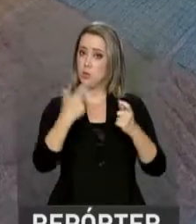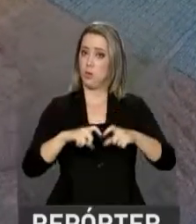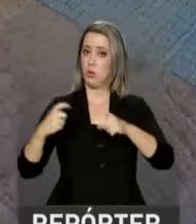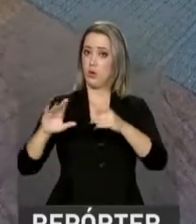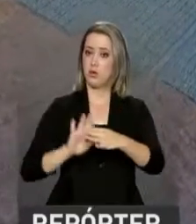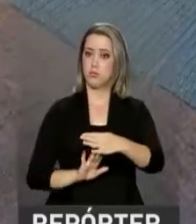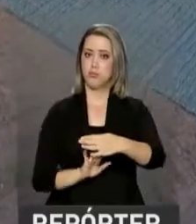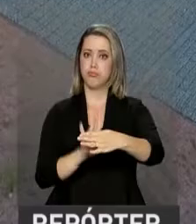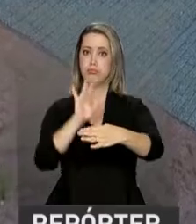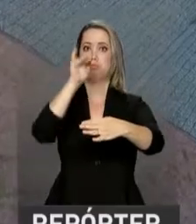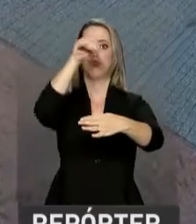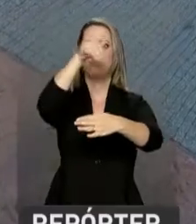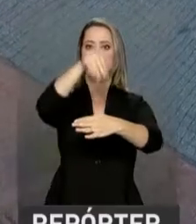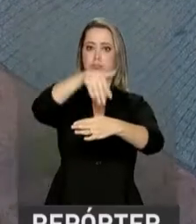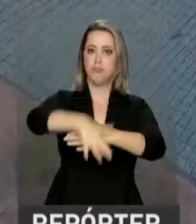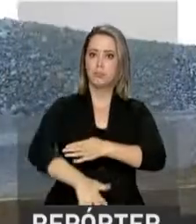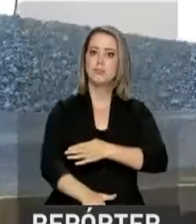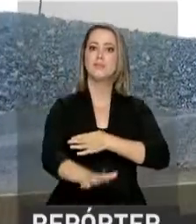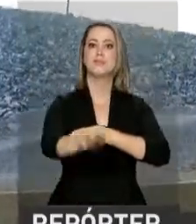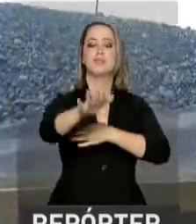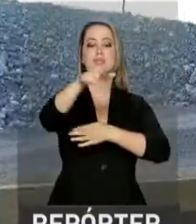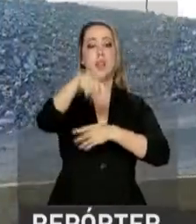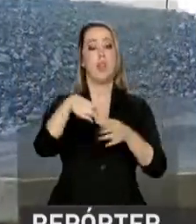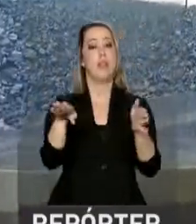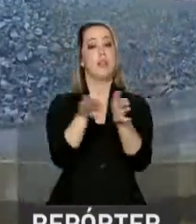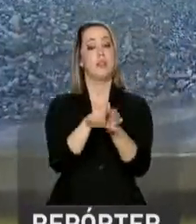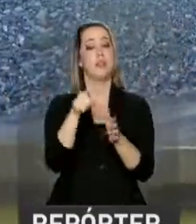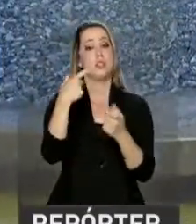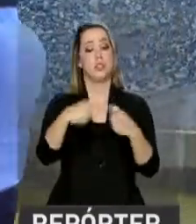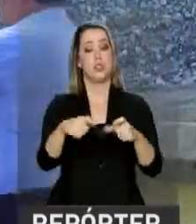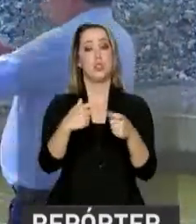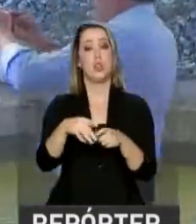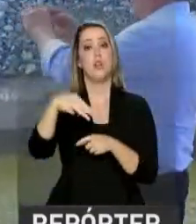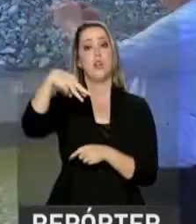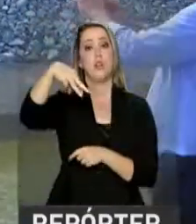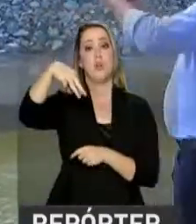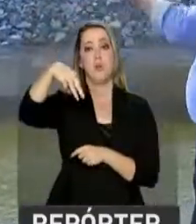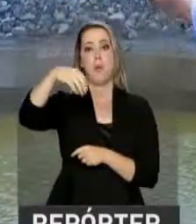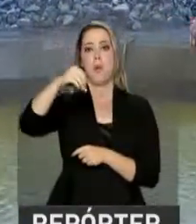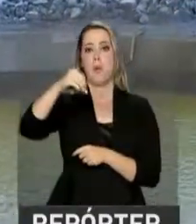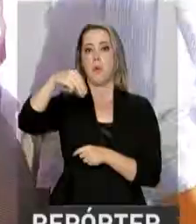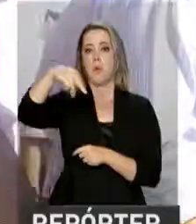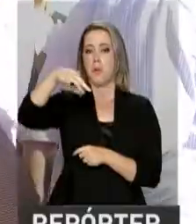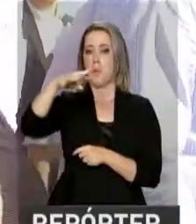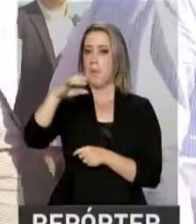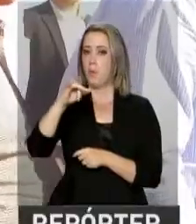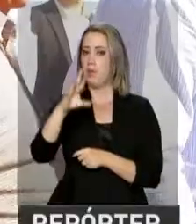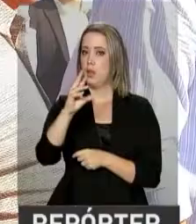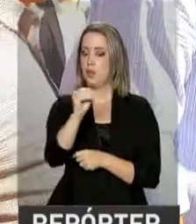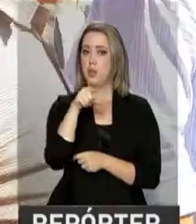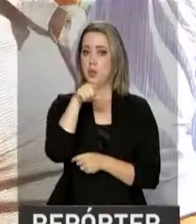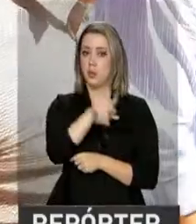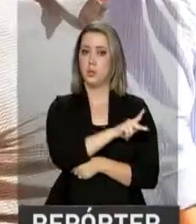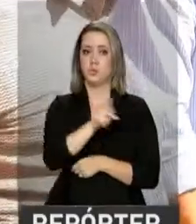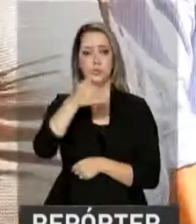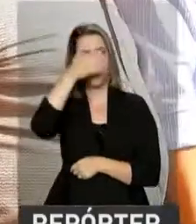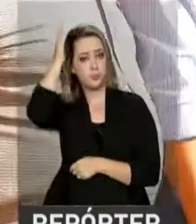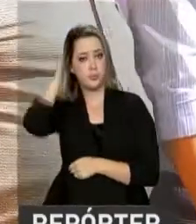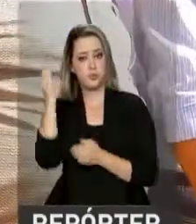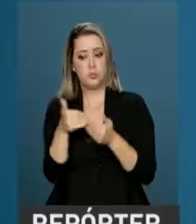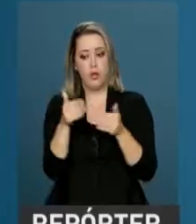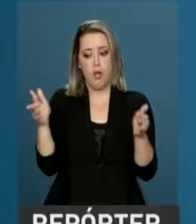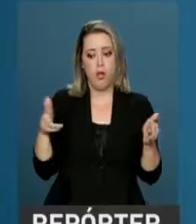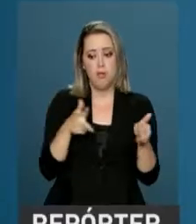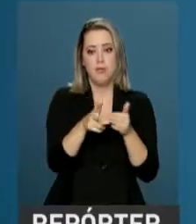e subiu 217 quilômetros, até chegar a Monteiro, na Paraíba, onde o presidente Michel Temer inaugurou o eixo leste da